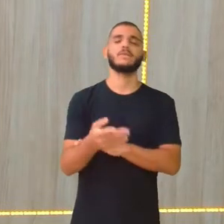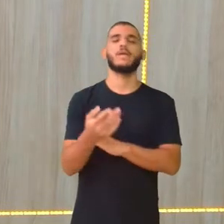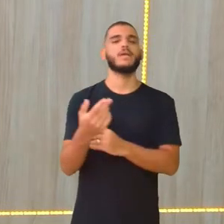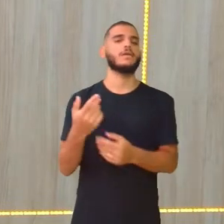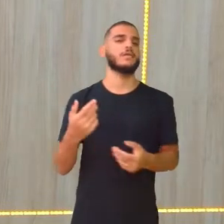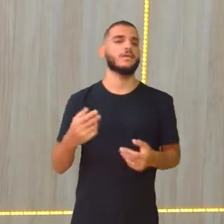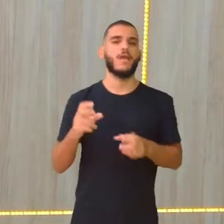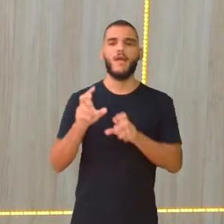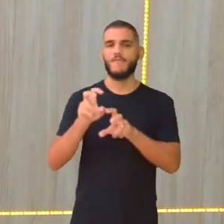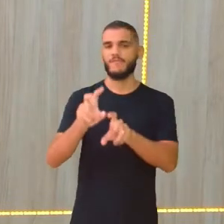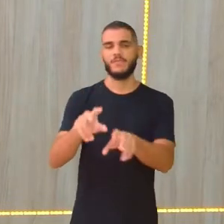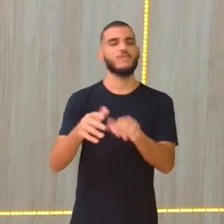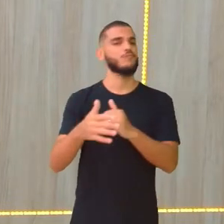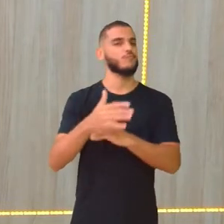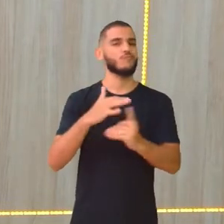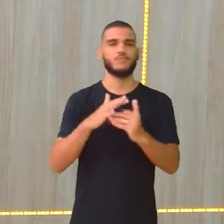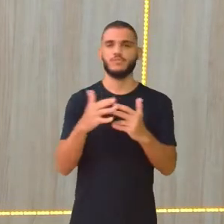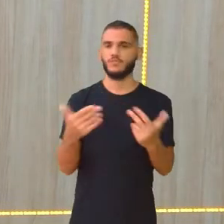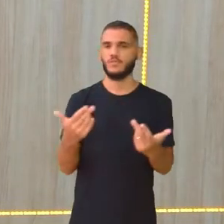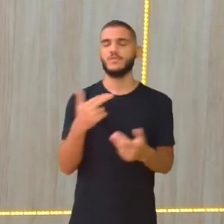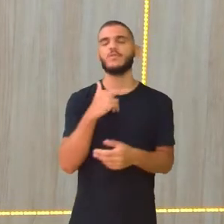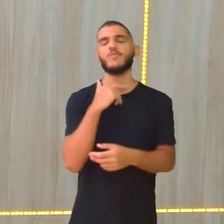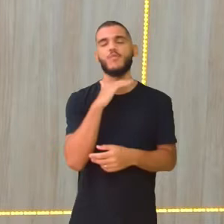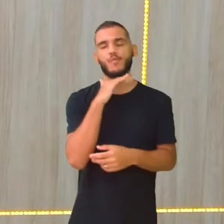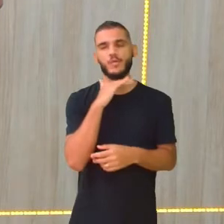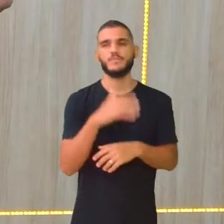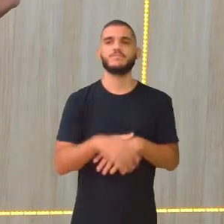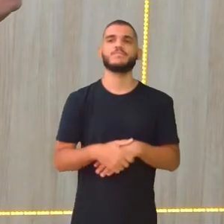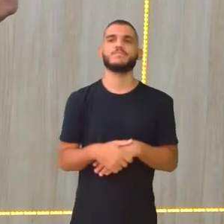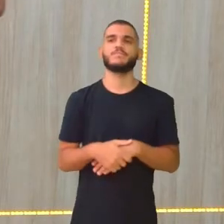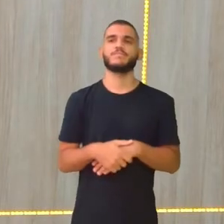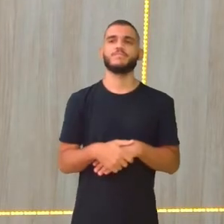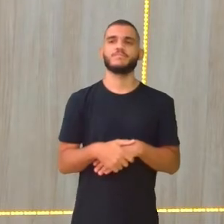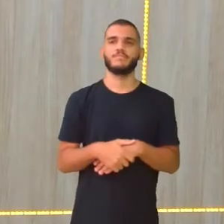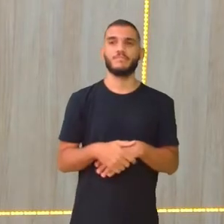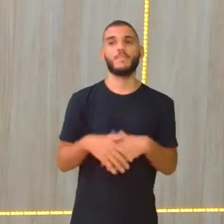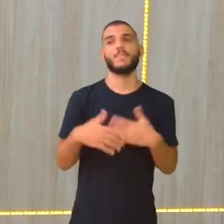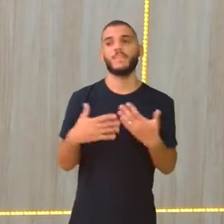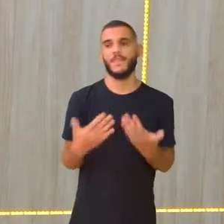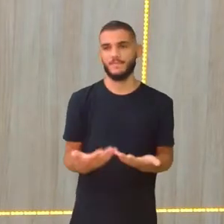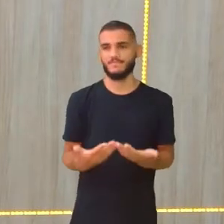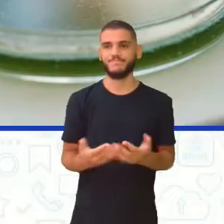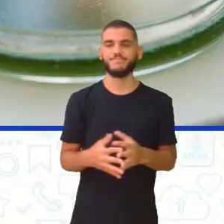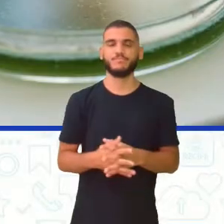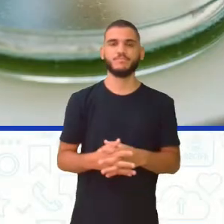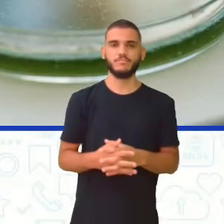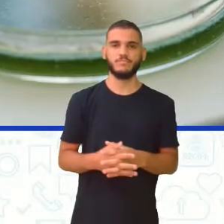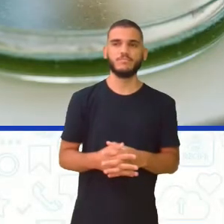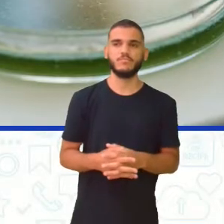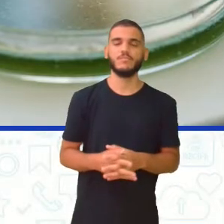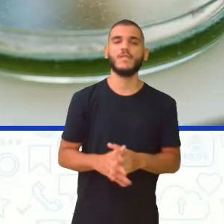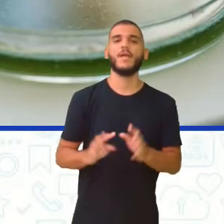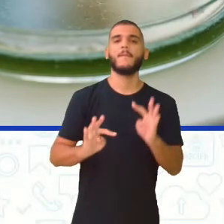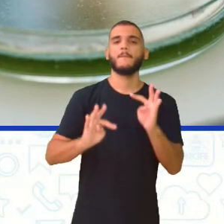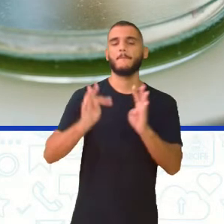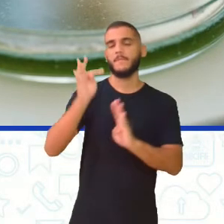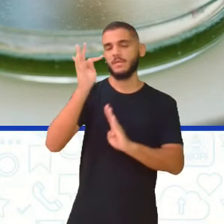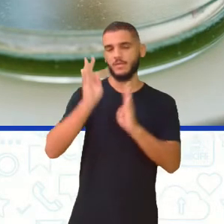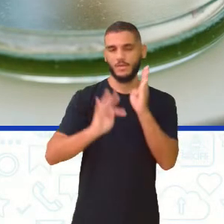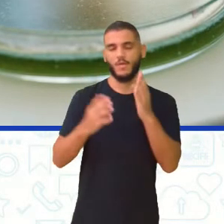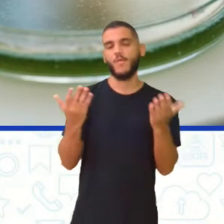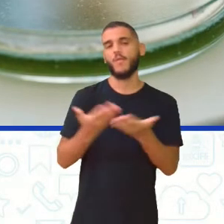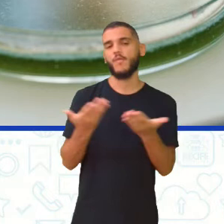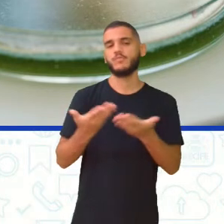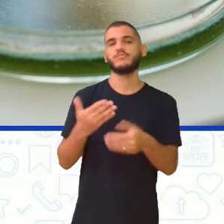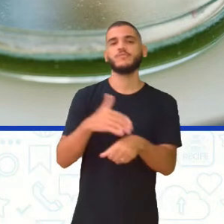e principalmente os causadores de doença. O que é que nós temos mais? Ainda falando da biotecnologia, hoje a gente vai conversar